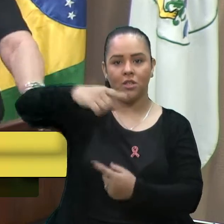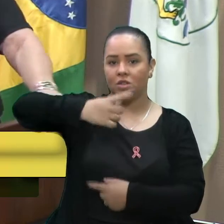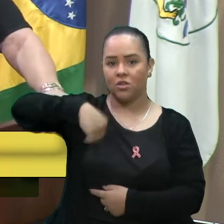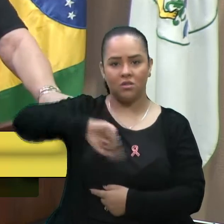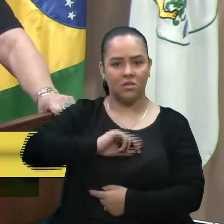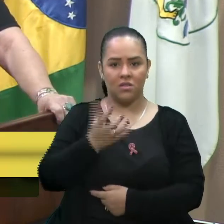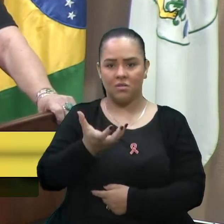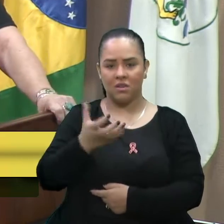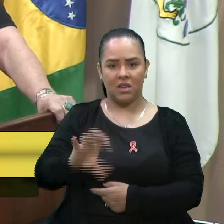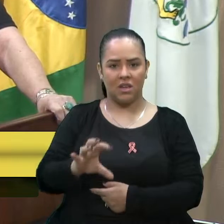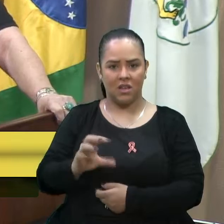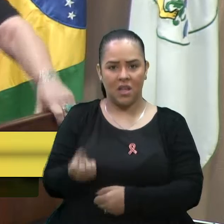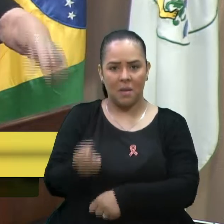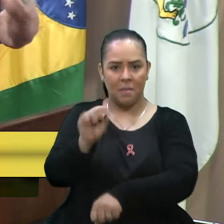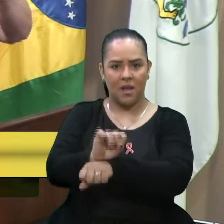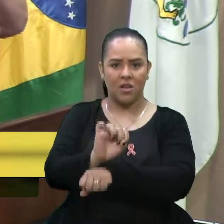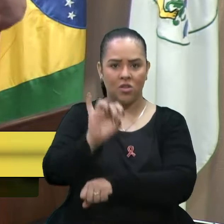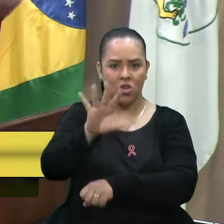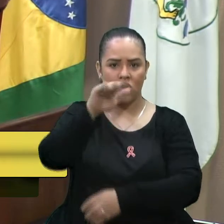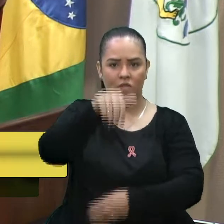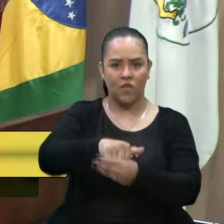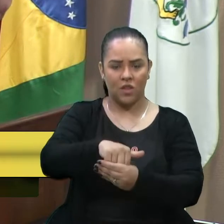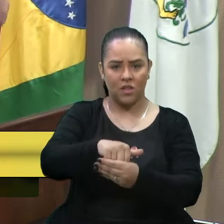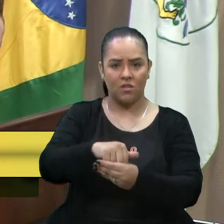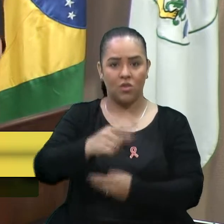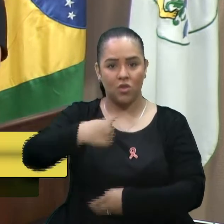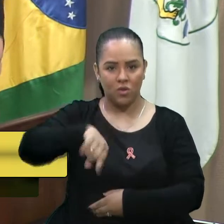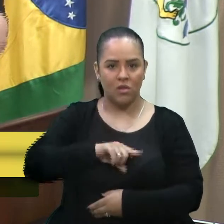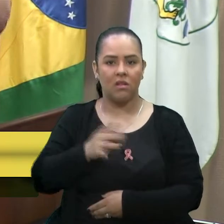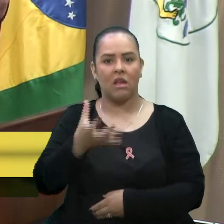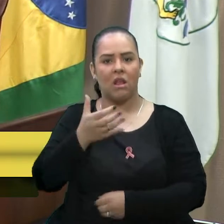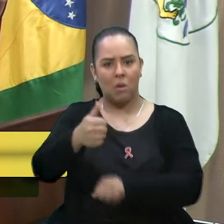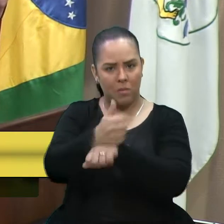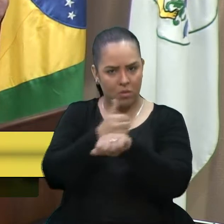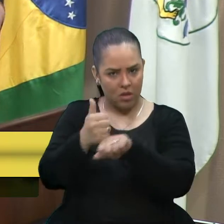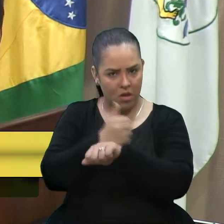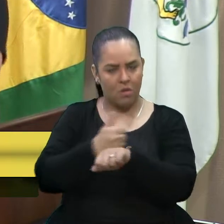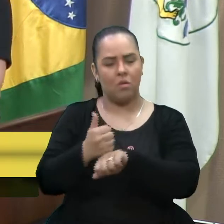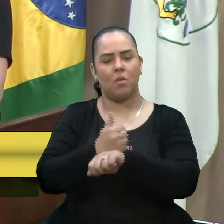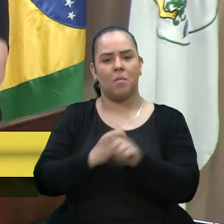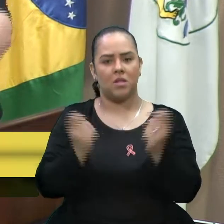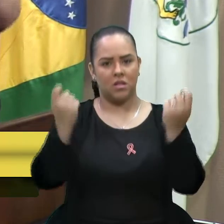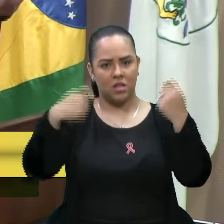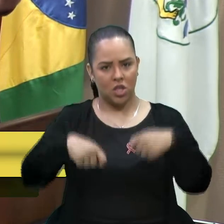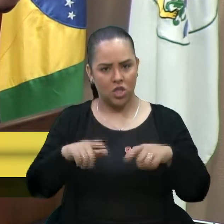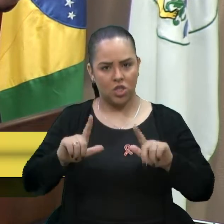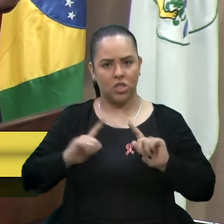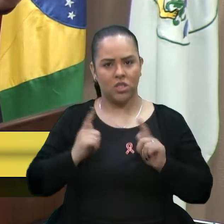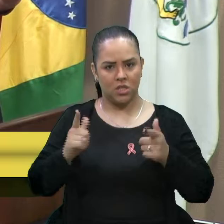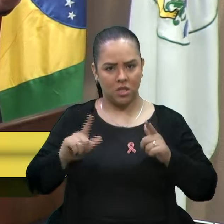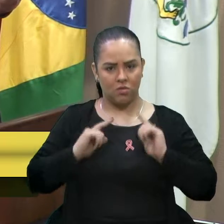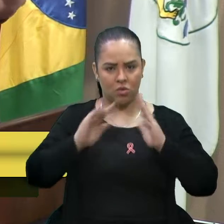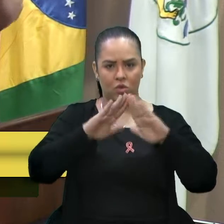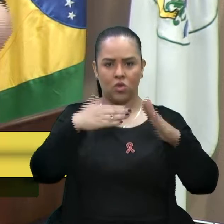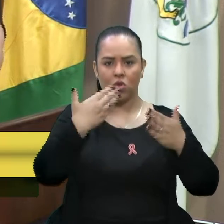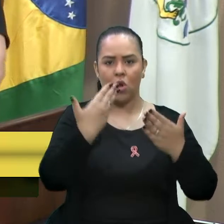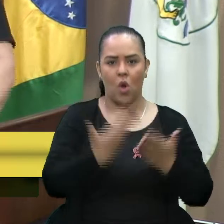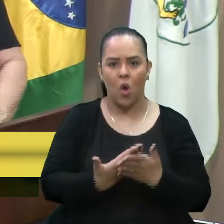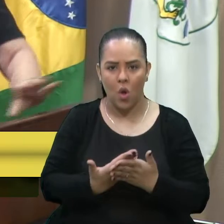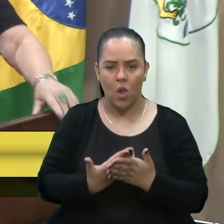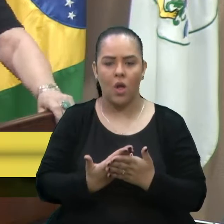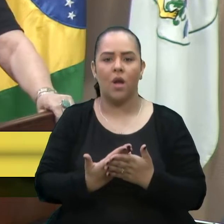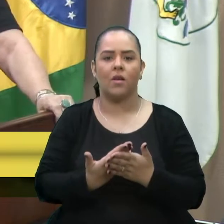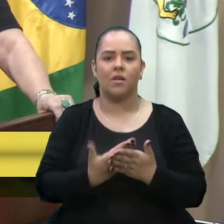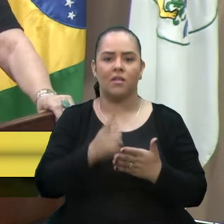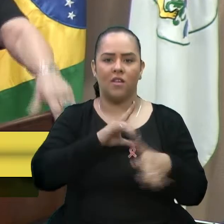impregnado de cabos eleitorais, nós queremos um serviço público profissionalizado, com capacidade de gestão, com escola pública que dê